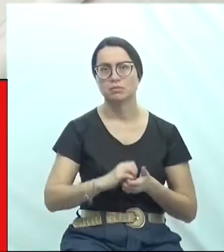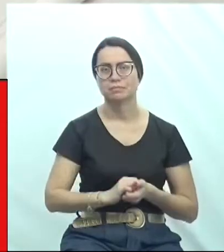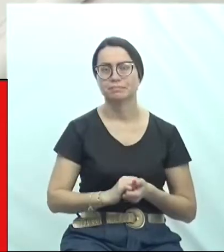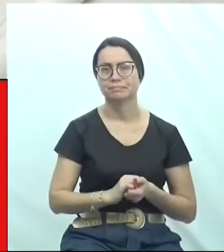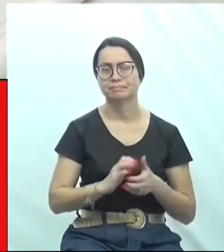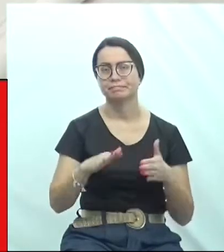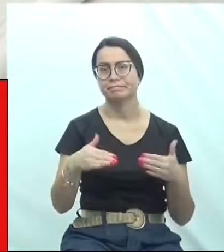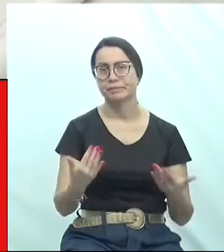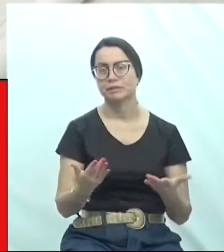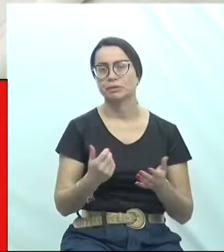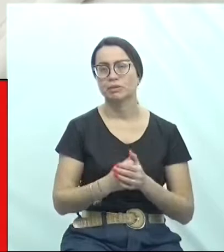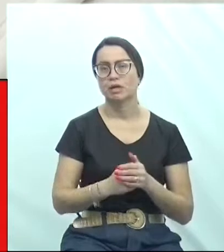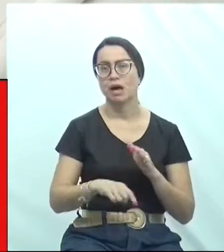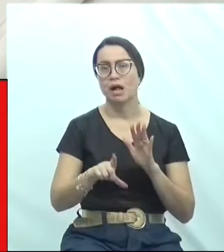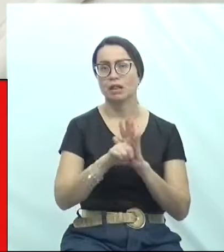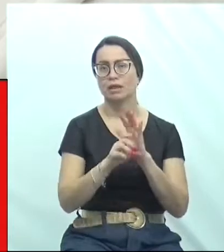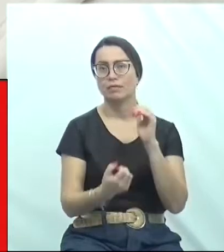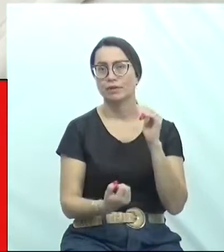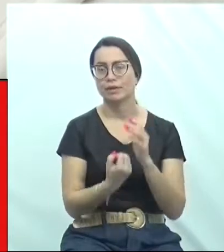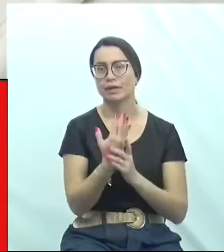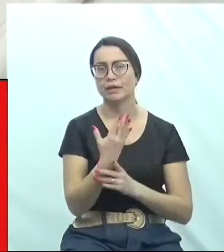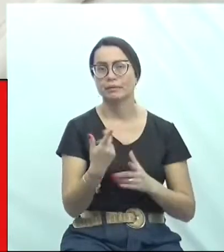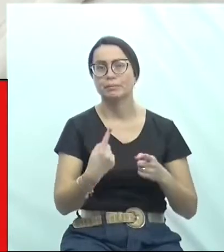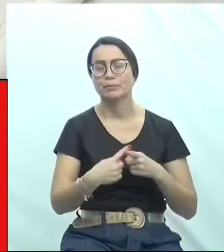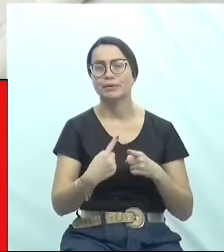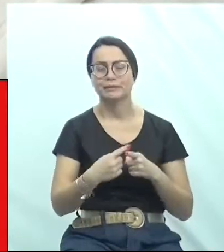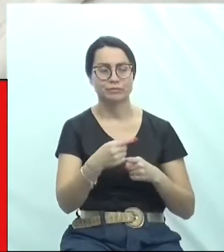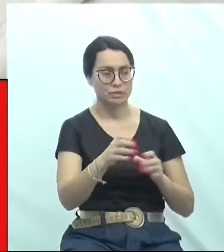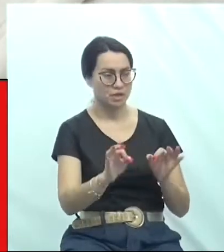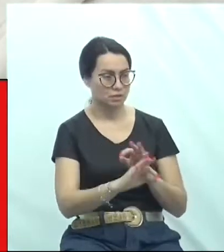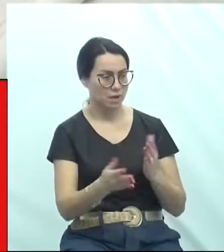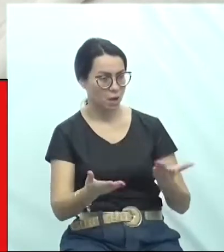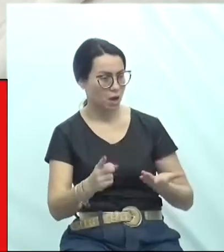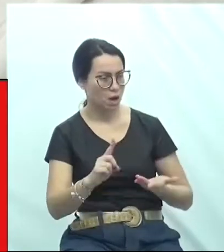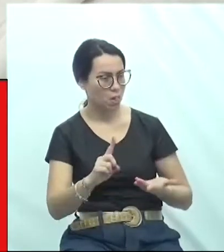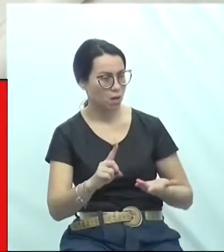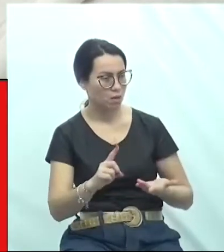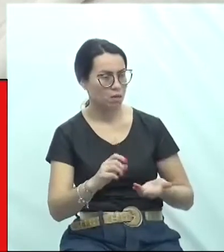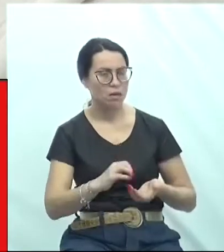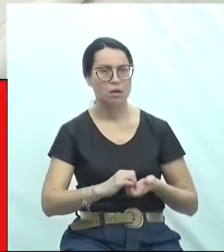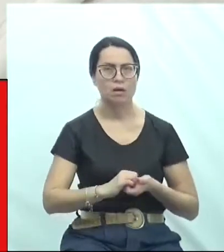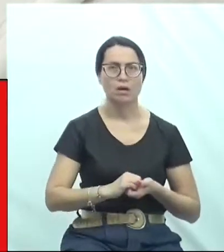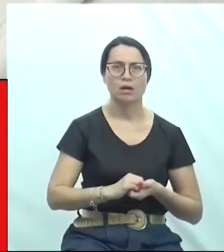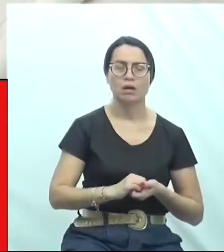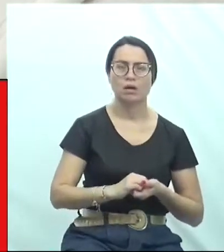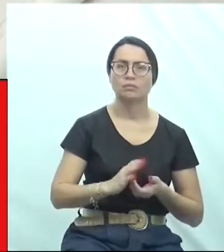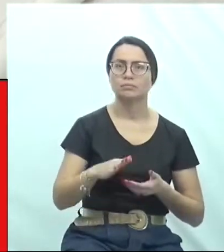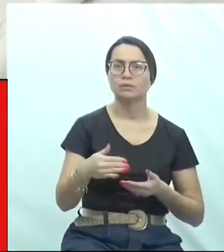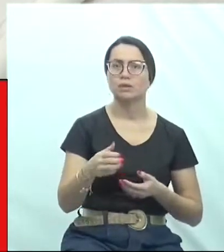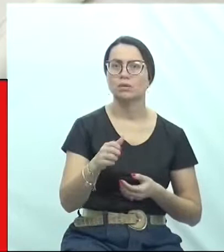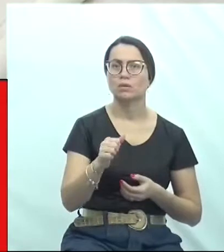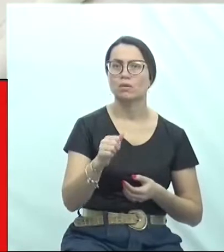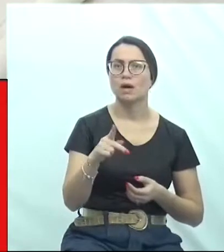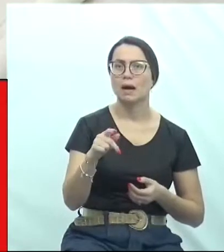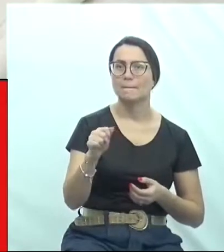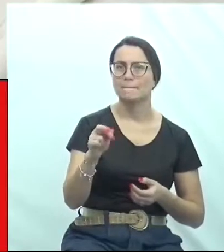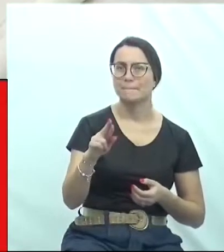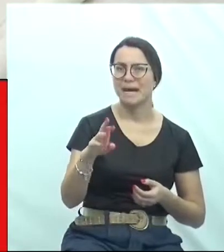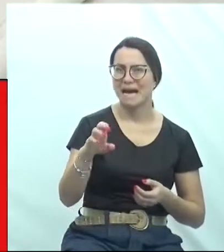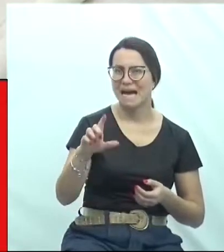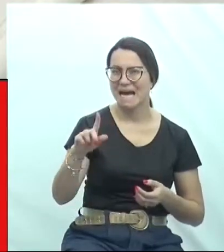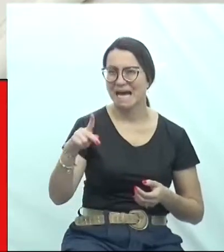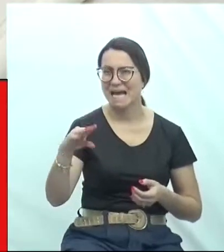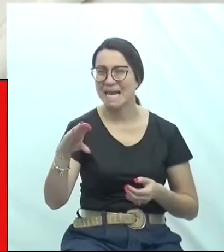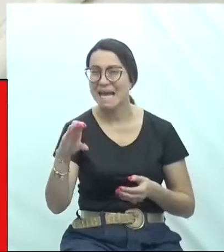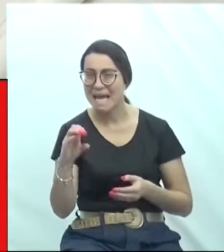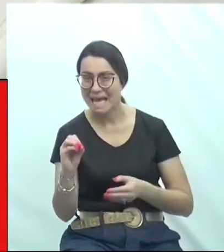vamos. Porque antigamente a lei era feita e dizia o seguinte, o aparelho só é possível ser instalado caso seja aprovado pelo